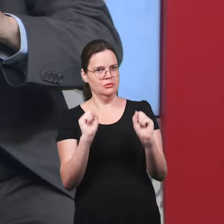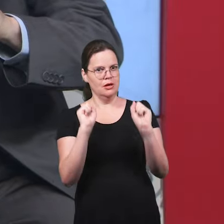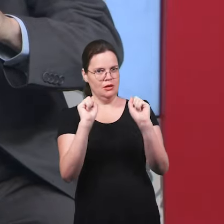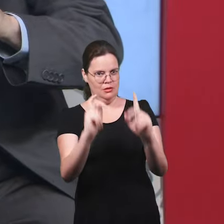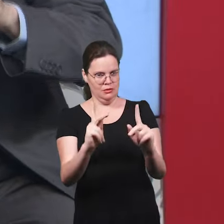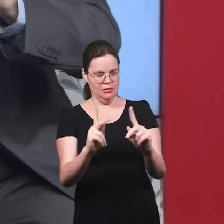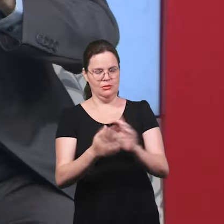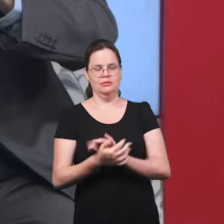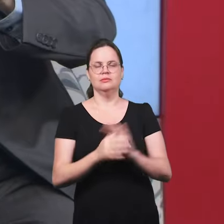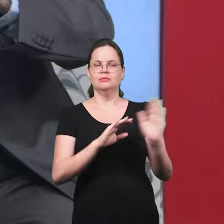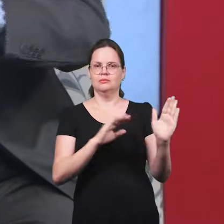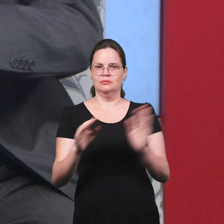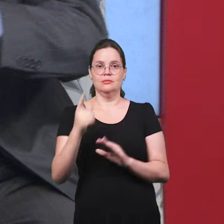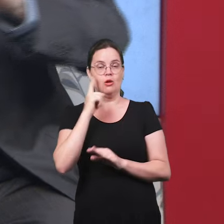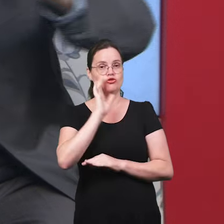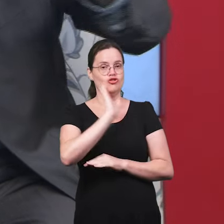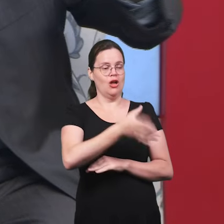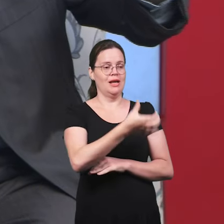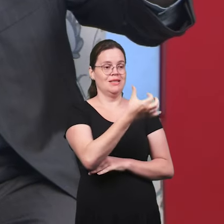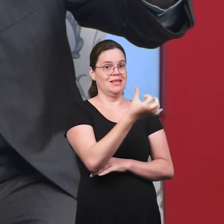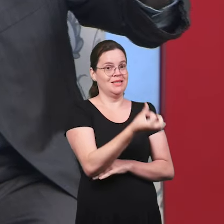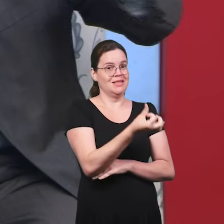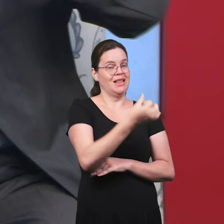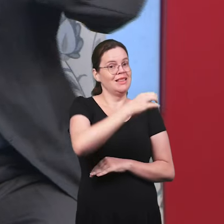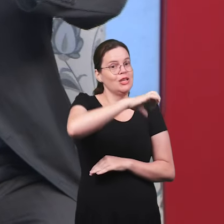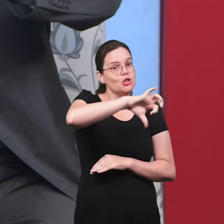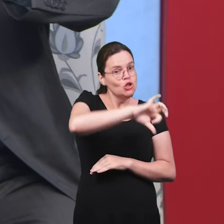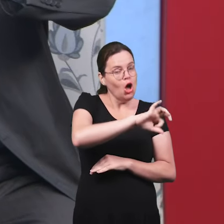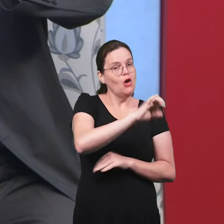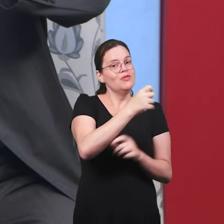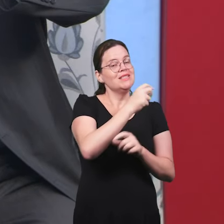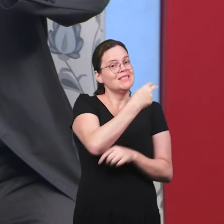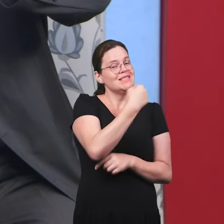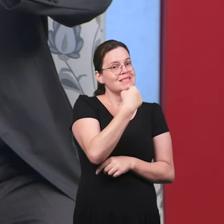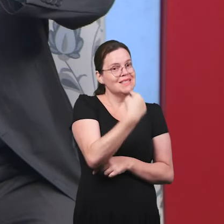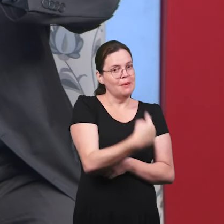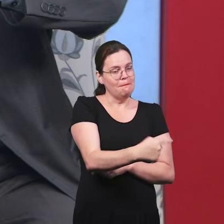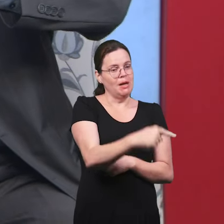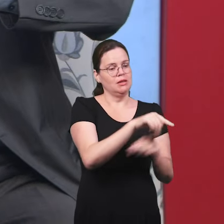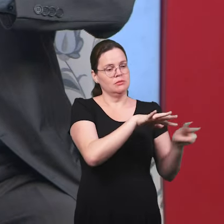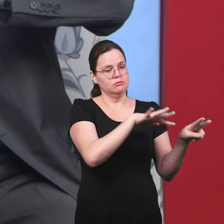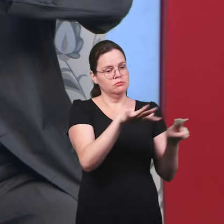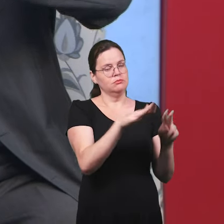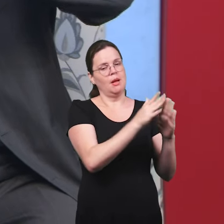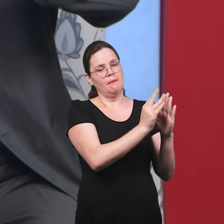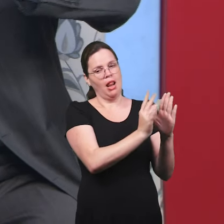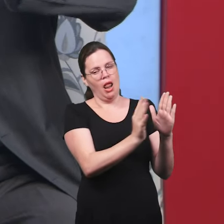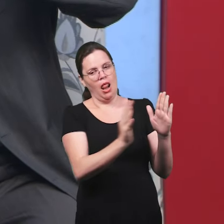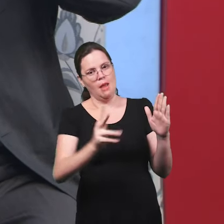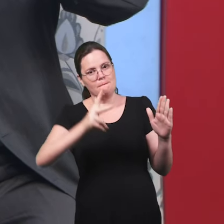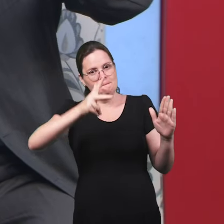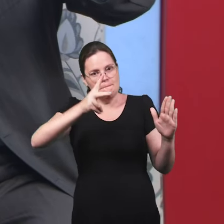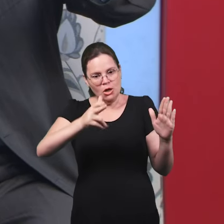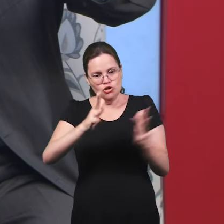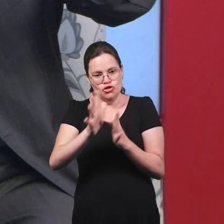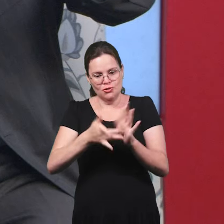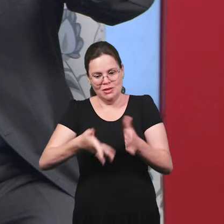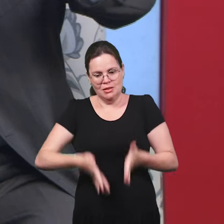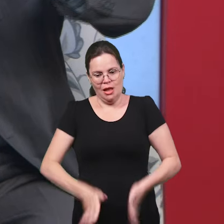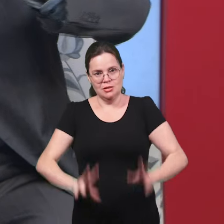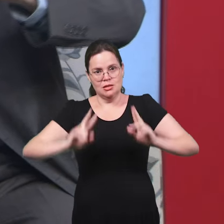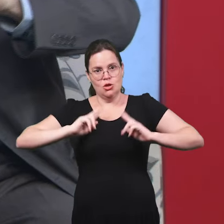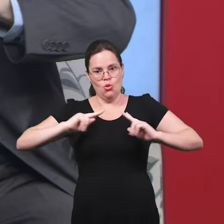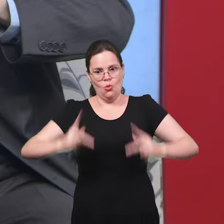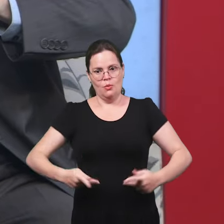Verso 26, falando do episódio passado, recapitulando aqui para ajuda ao entendimento